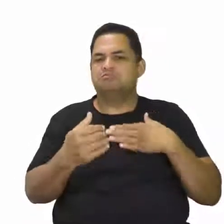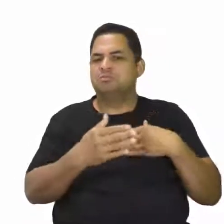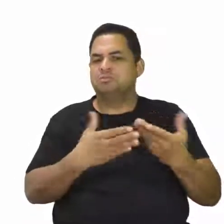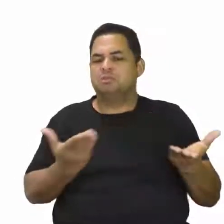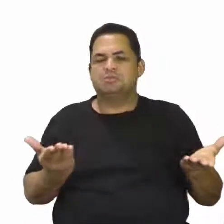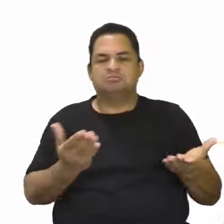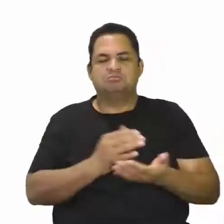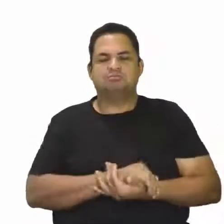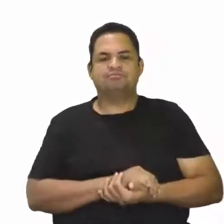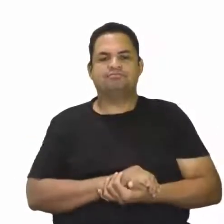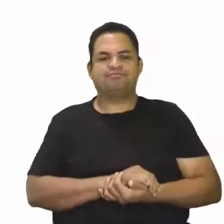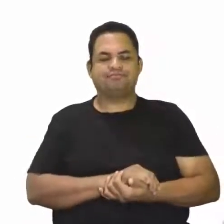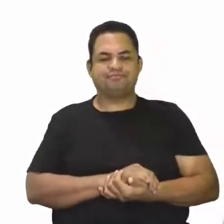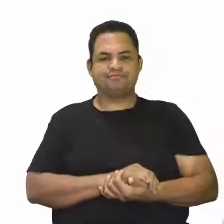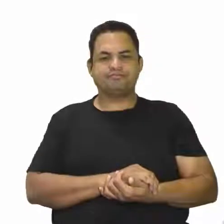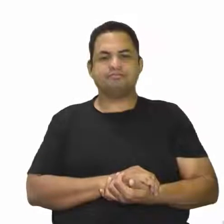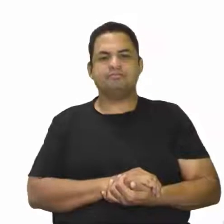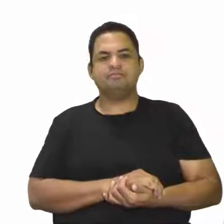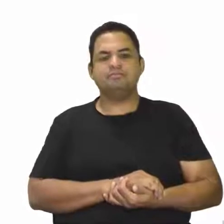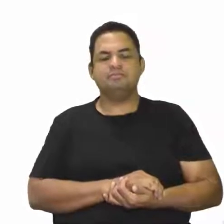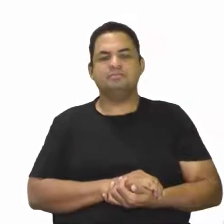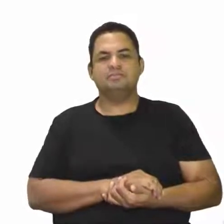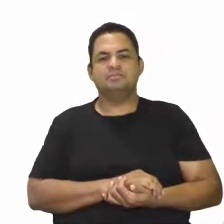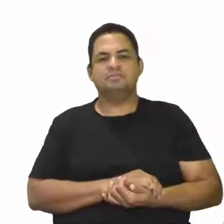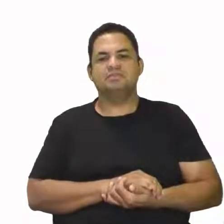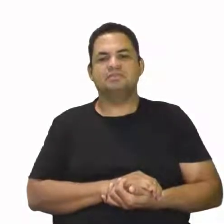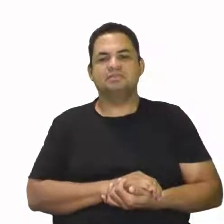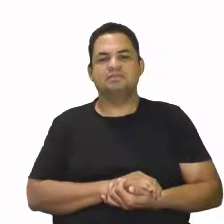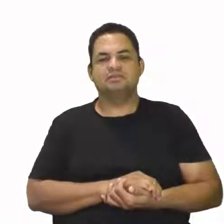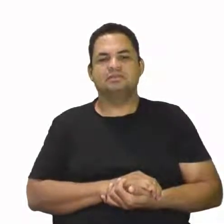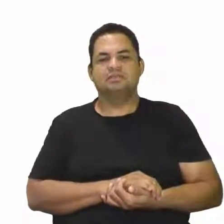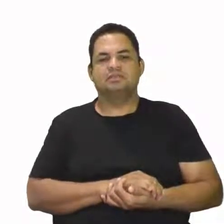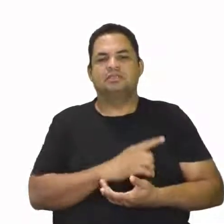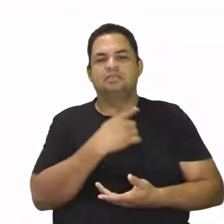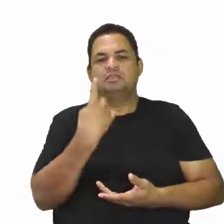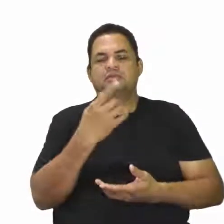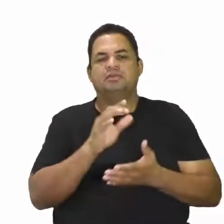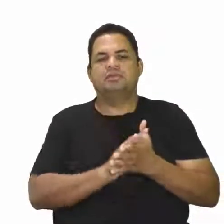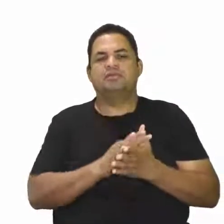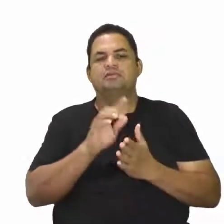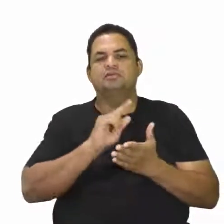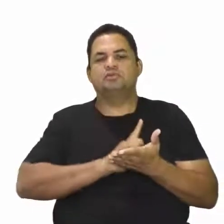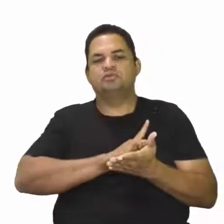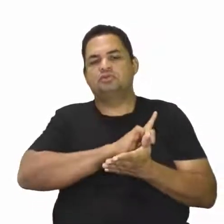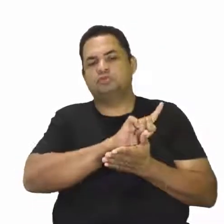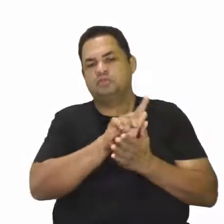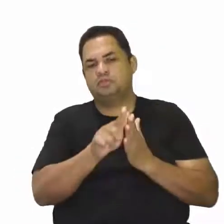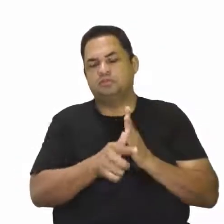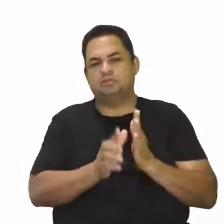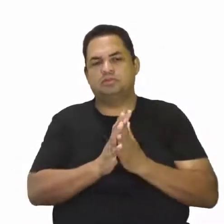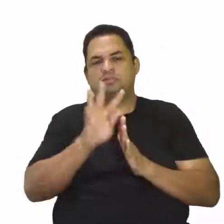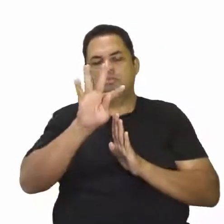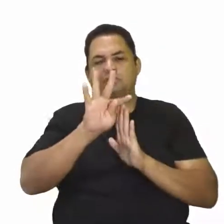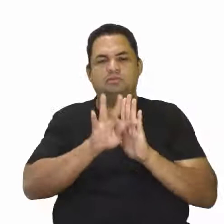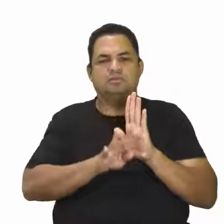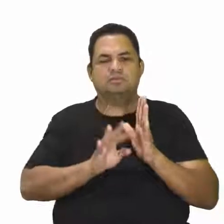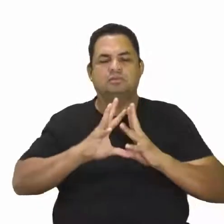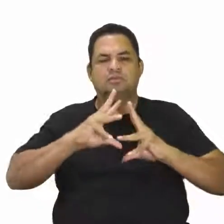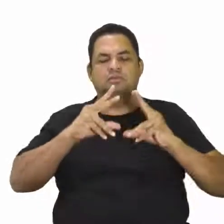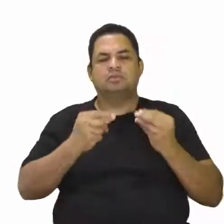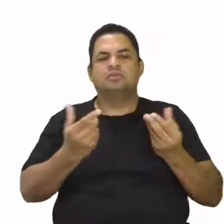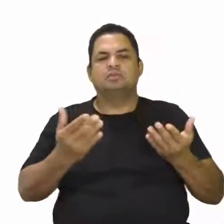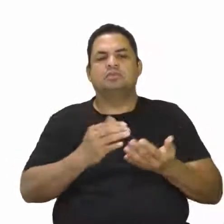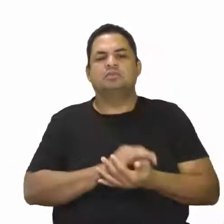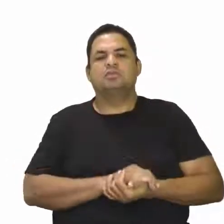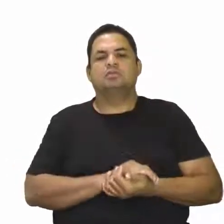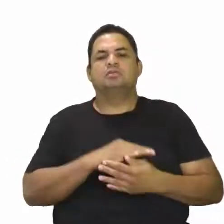Certinho? Nessa aula também nós falamos sobre os gêneros textuais. Nós sabemos que os gêneros textuais é tudo,